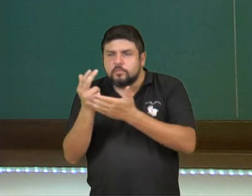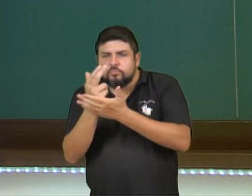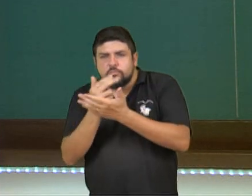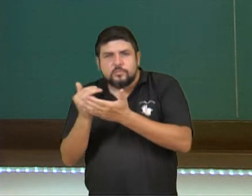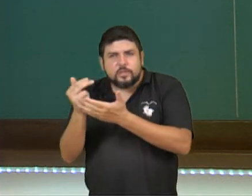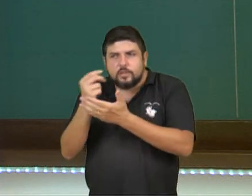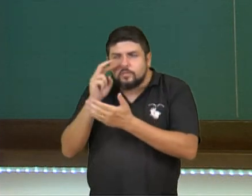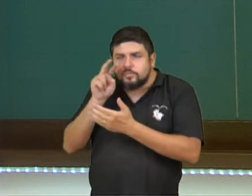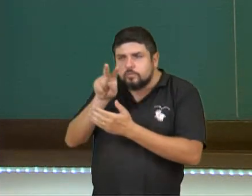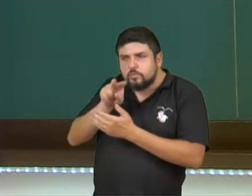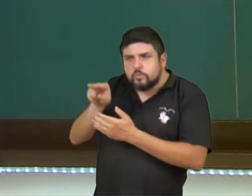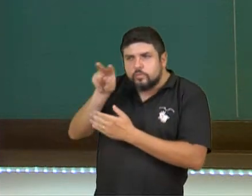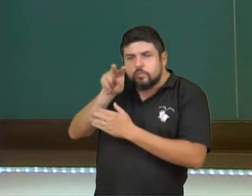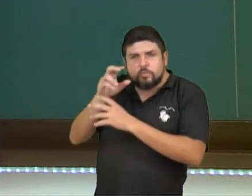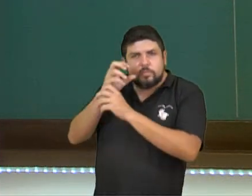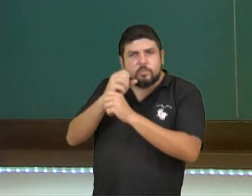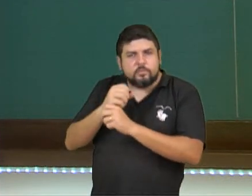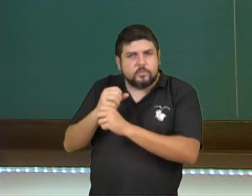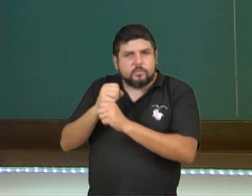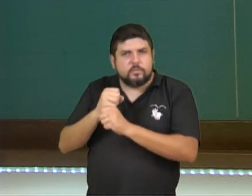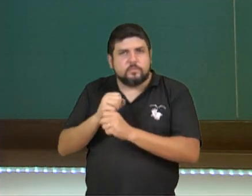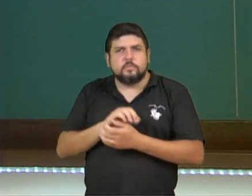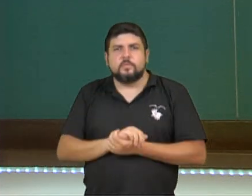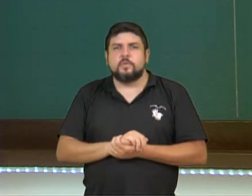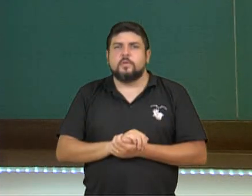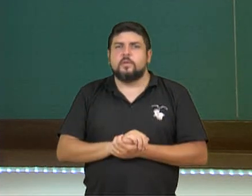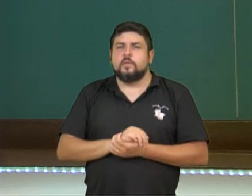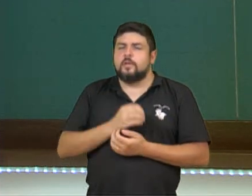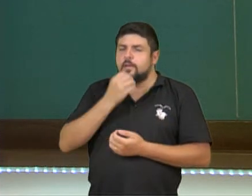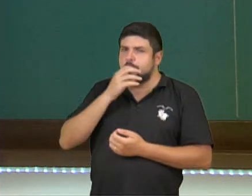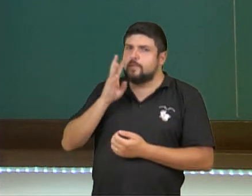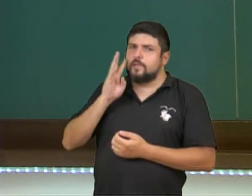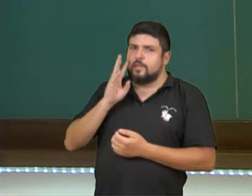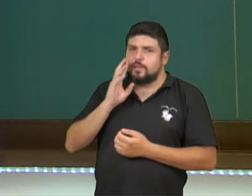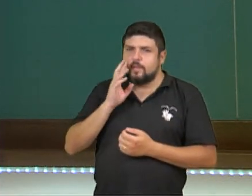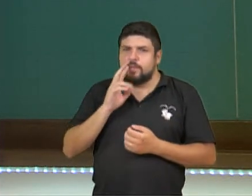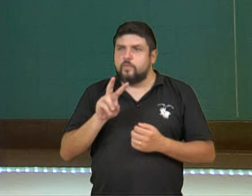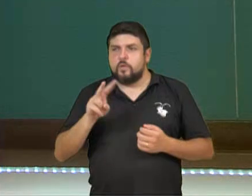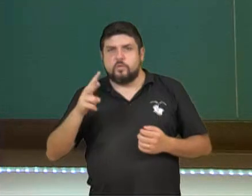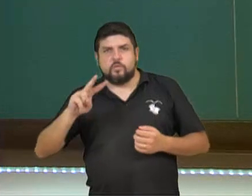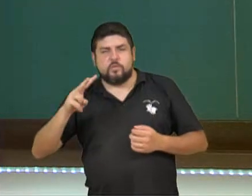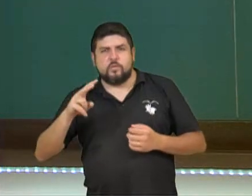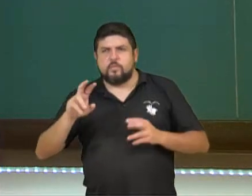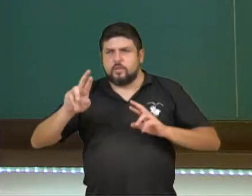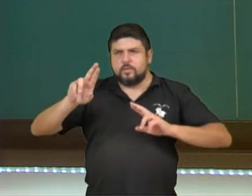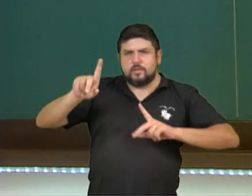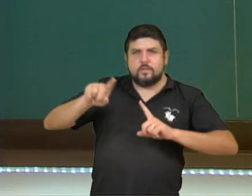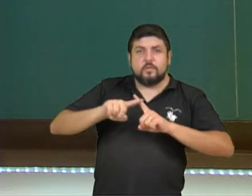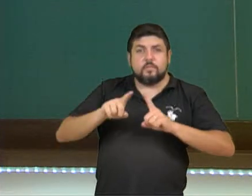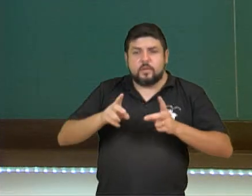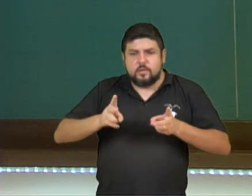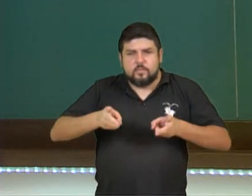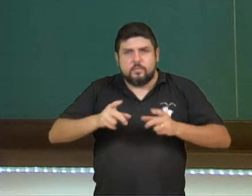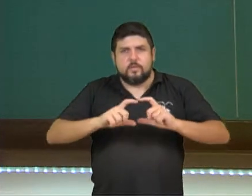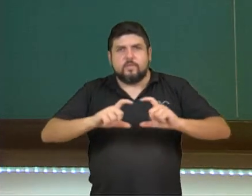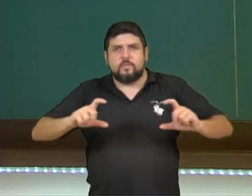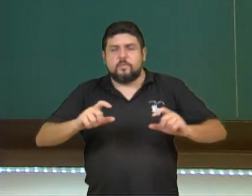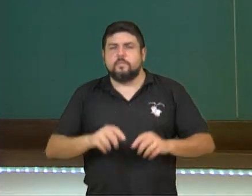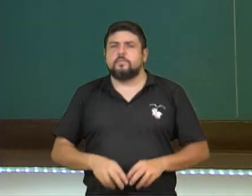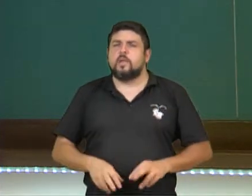forma geométrica. Bem interessante essas duas representações, né? Diferente e são da mesma coisa. Muito bem,